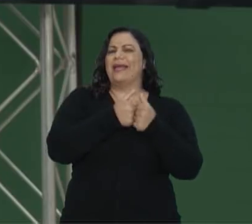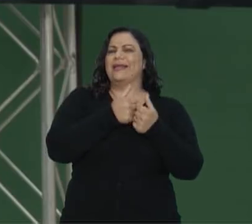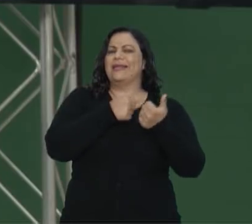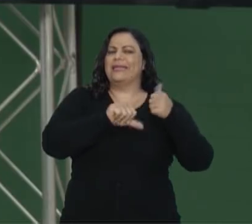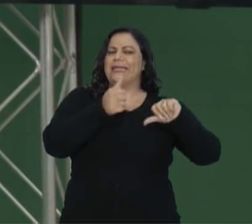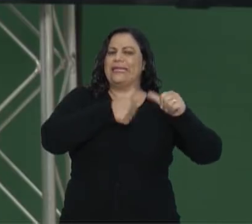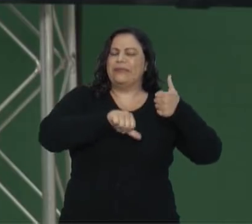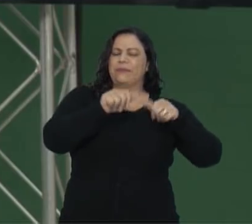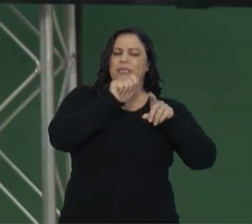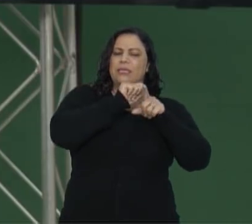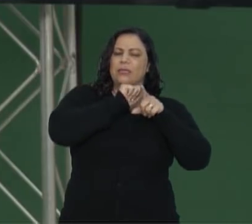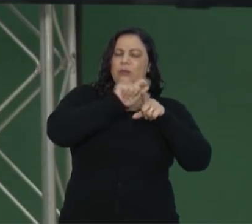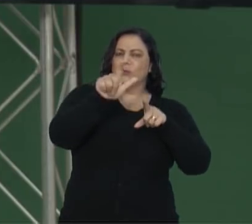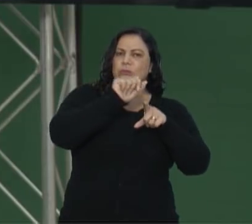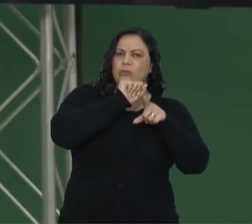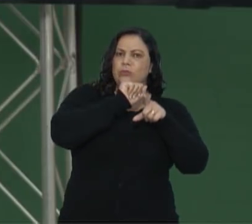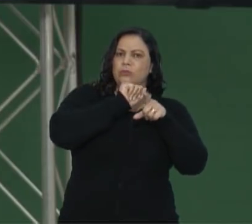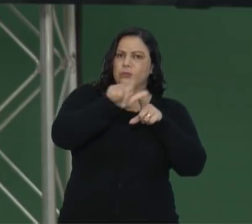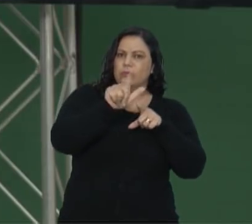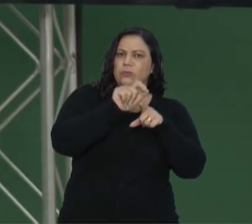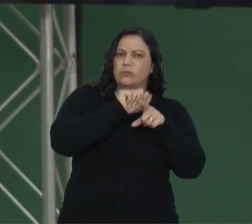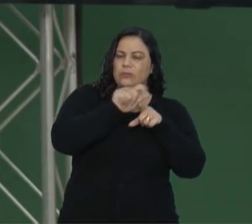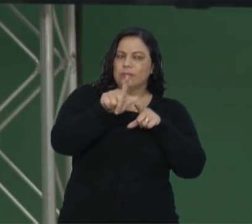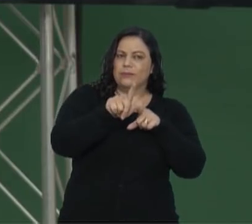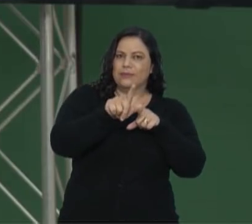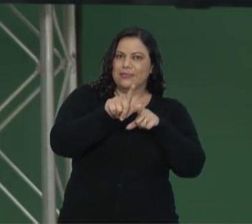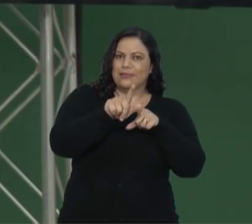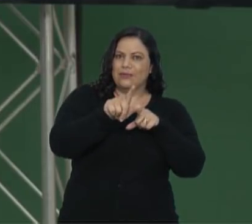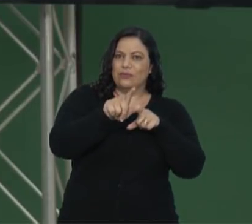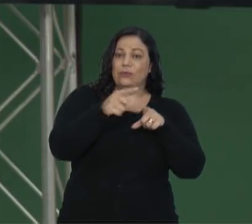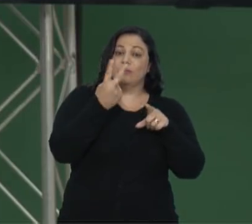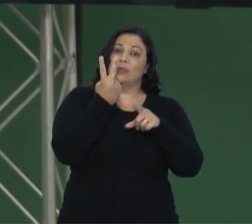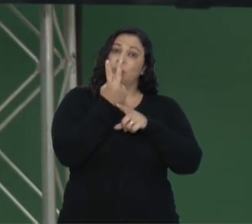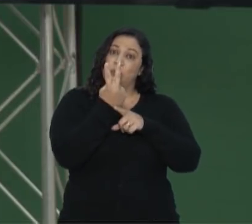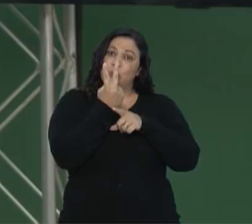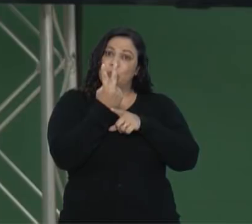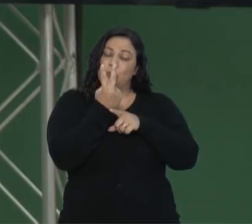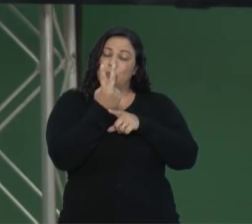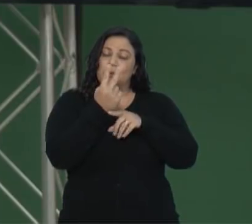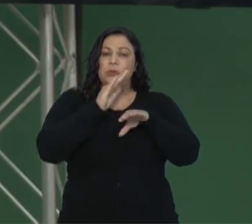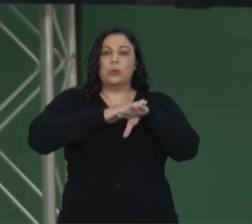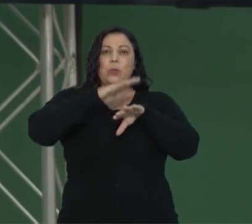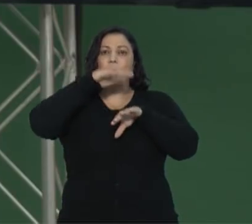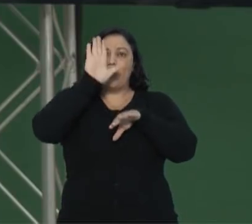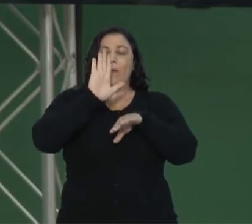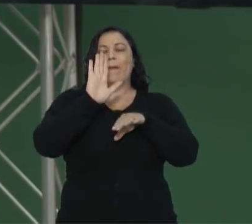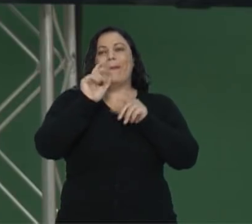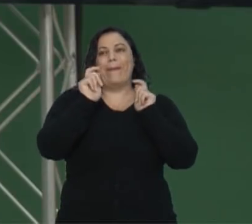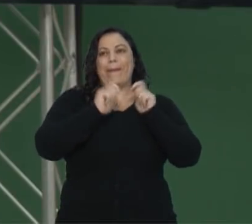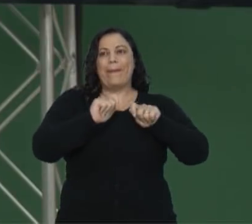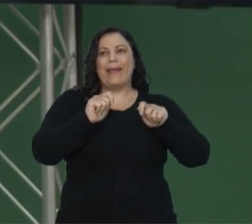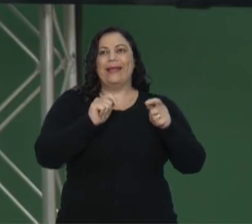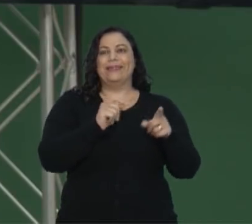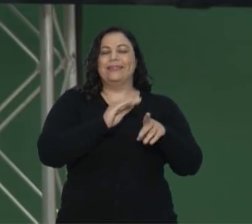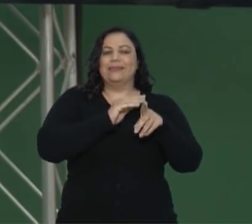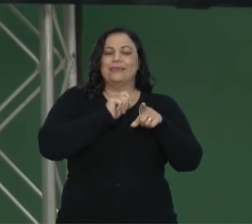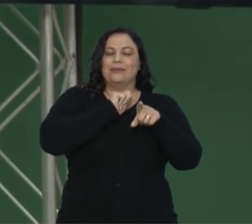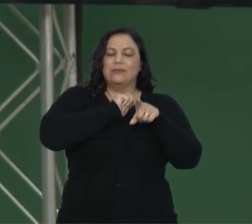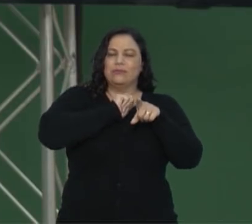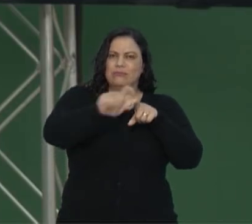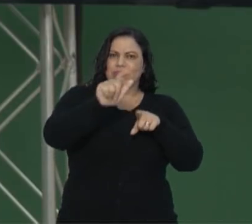eu acendo um fósforo, eu tenho 2 substâncias químicas ou mais substâncias químicas distintas